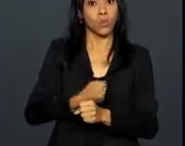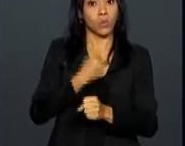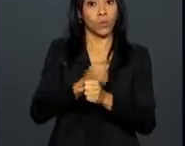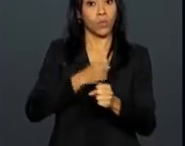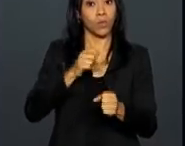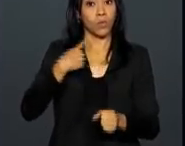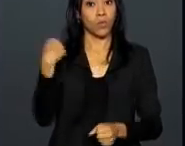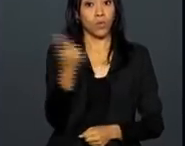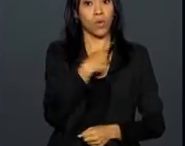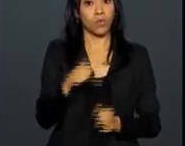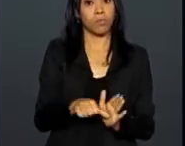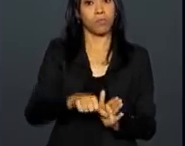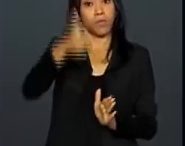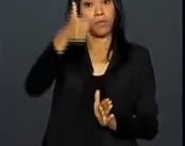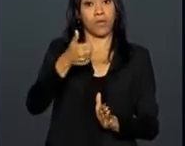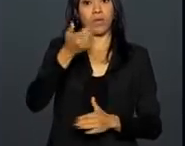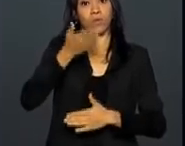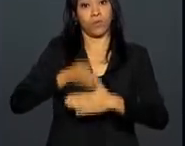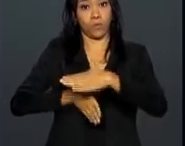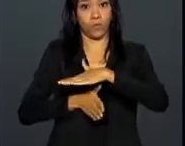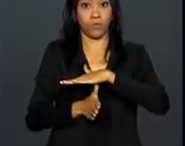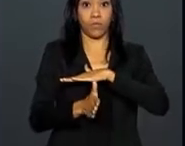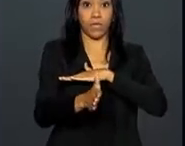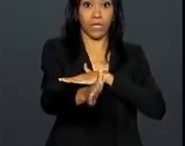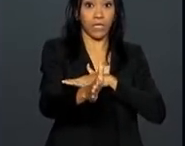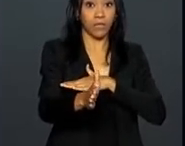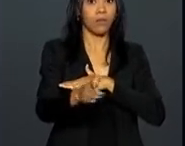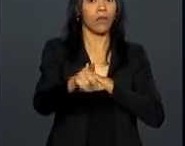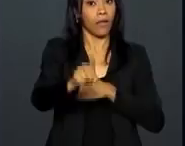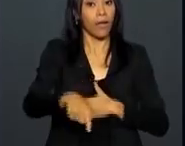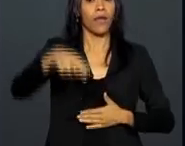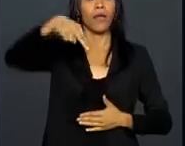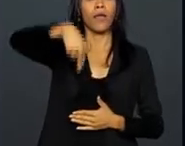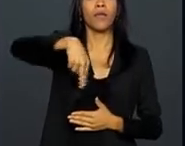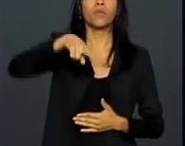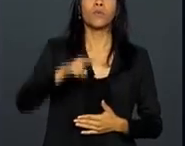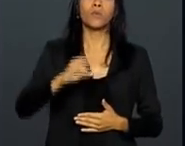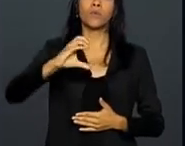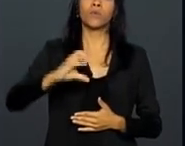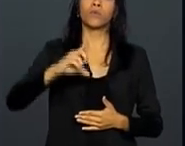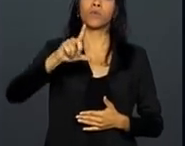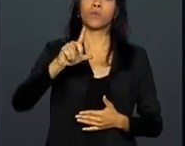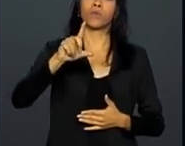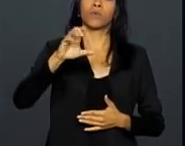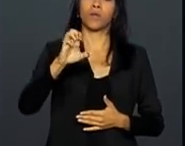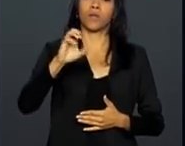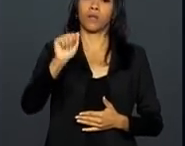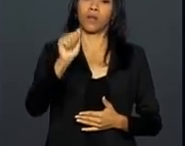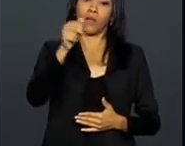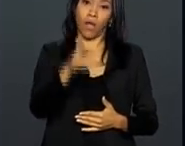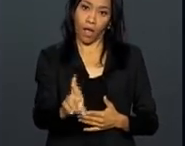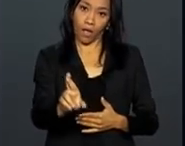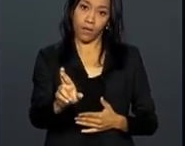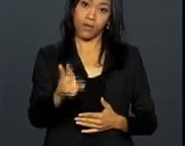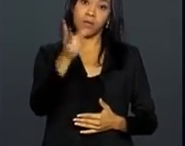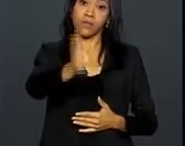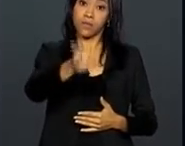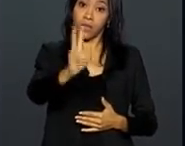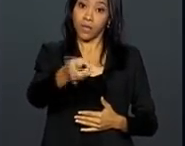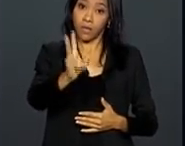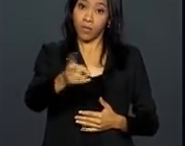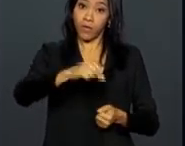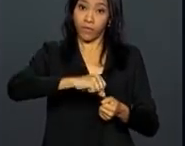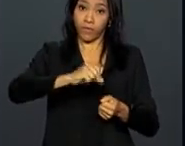submarino de propulsão nuclear, sempre neste complexo naval